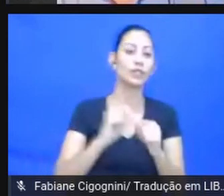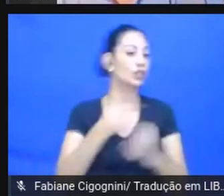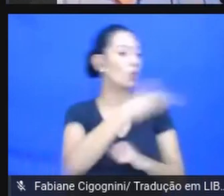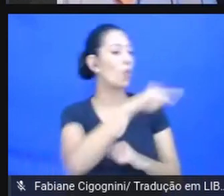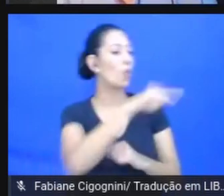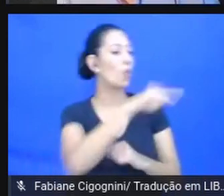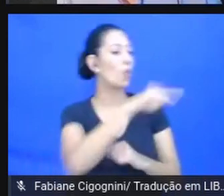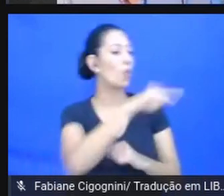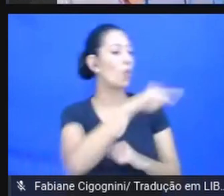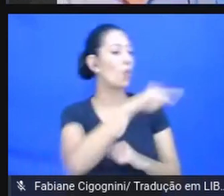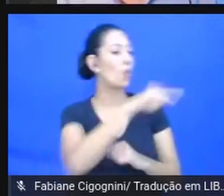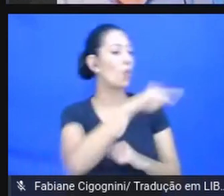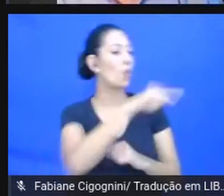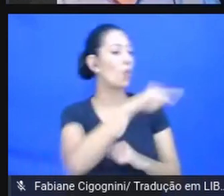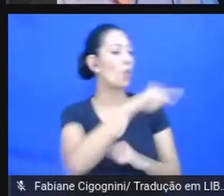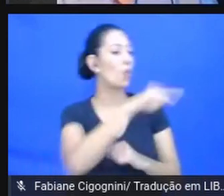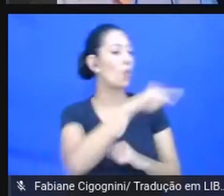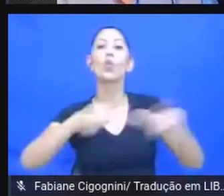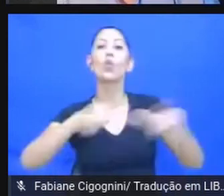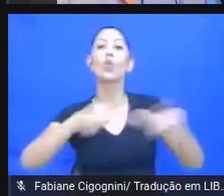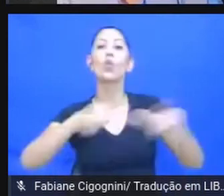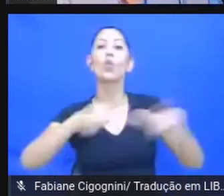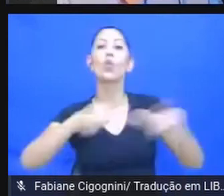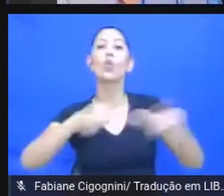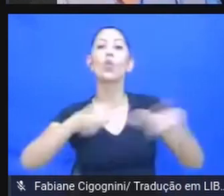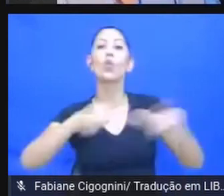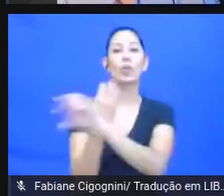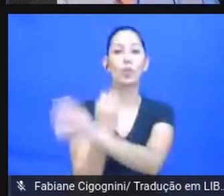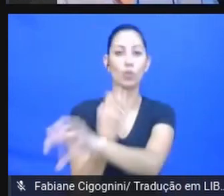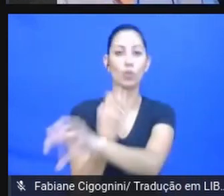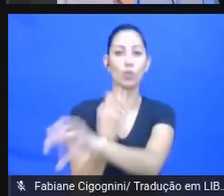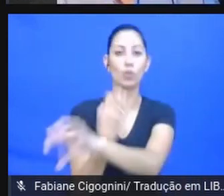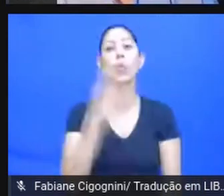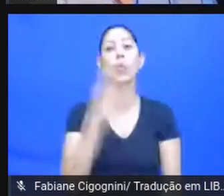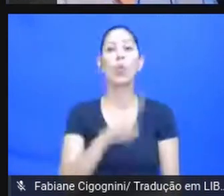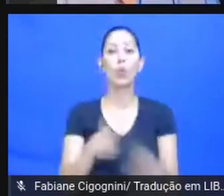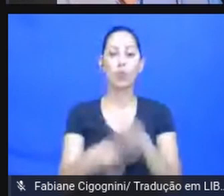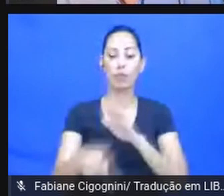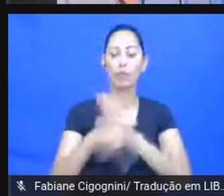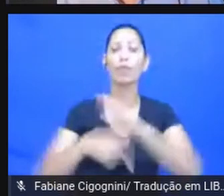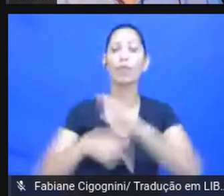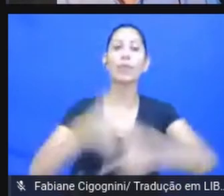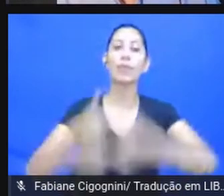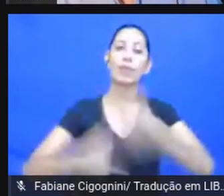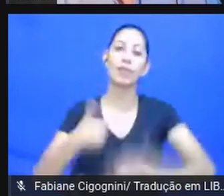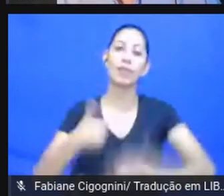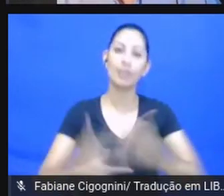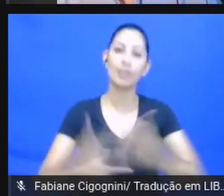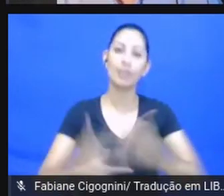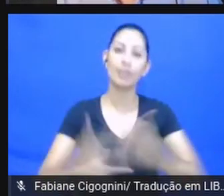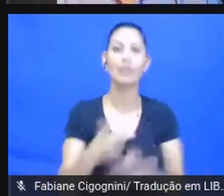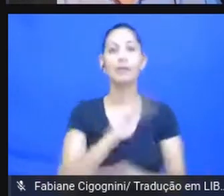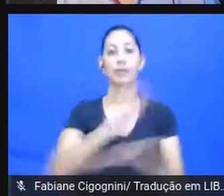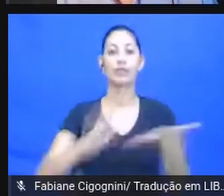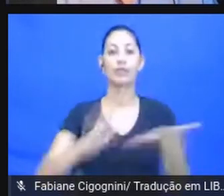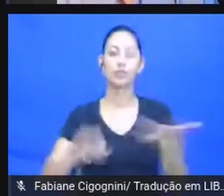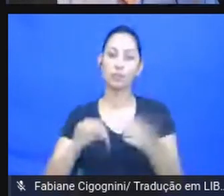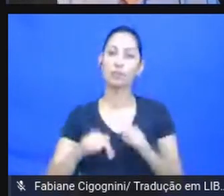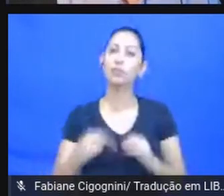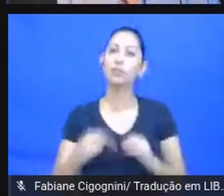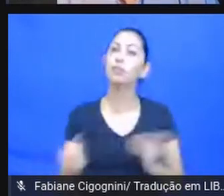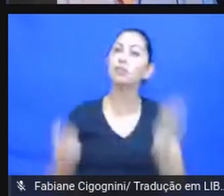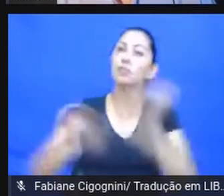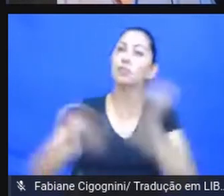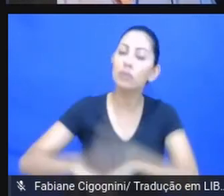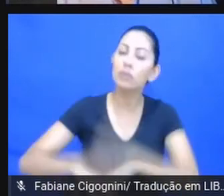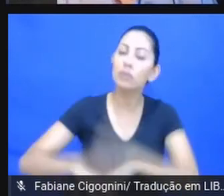cursos online, no seu trabalho, trazer um pouco as competências que ele pode desenvolver